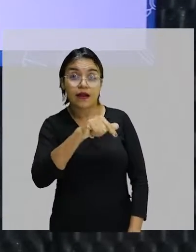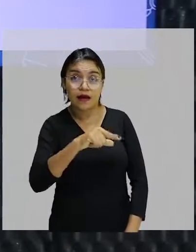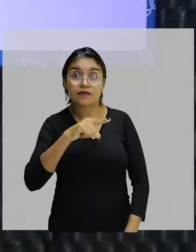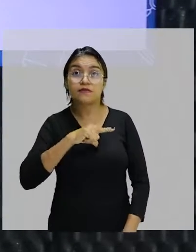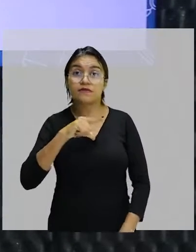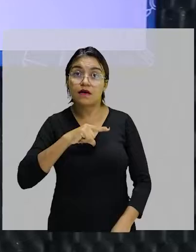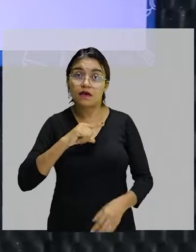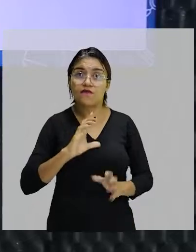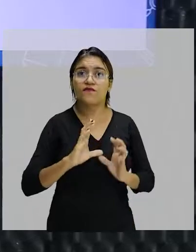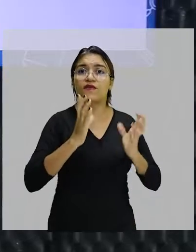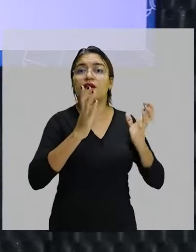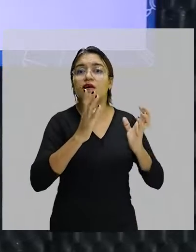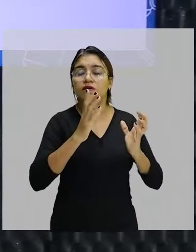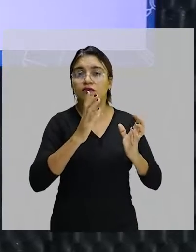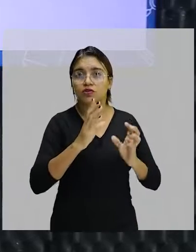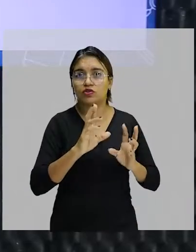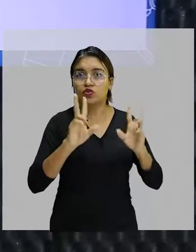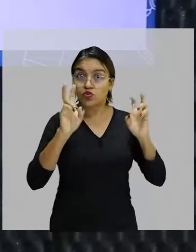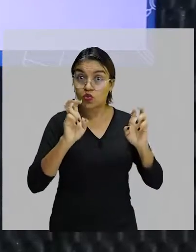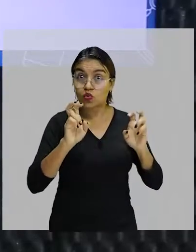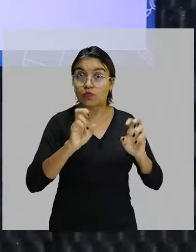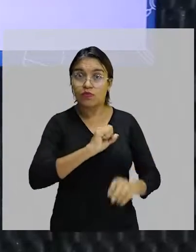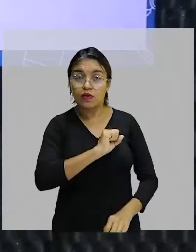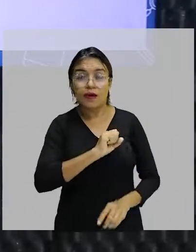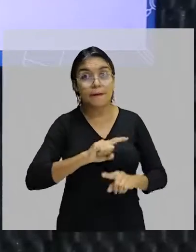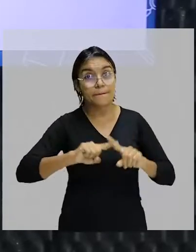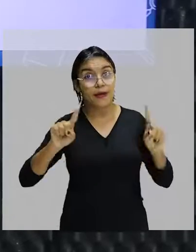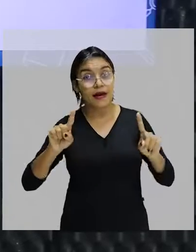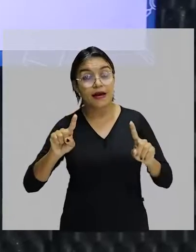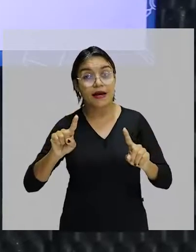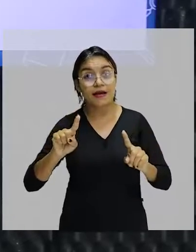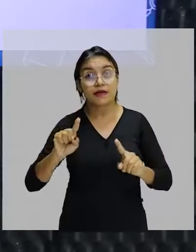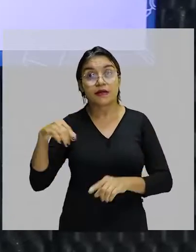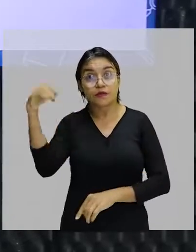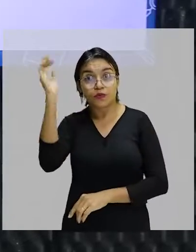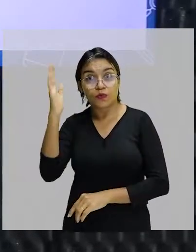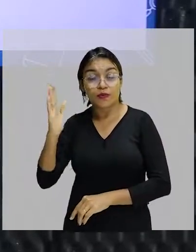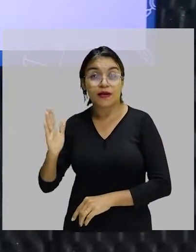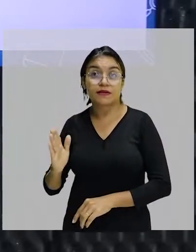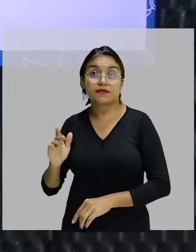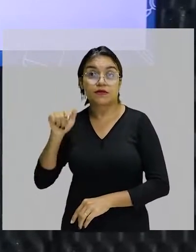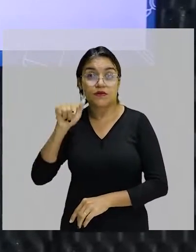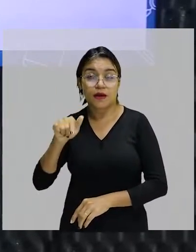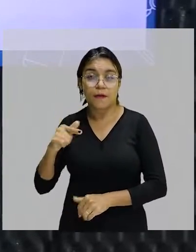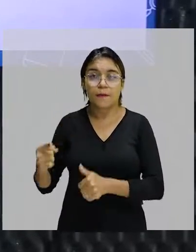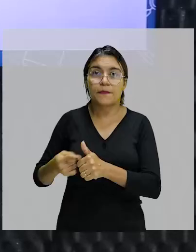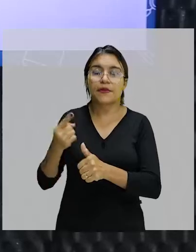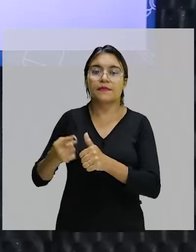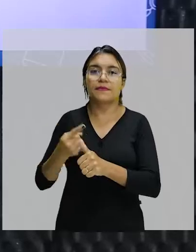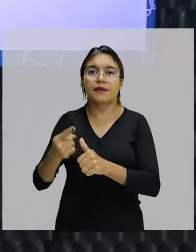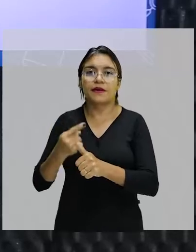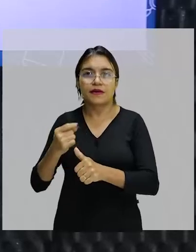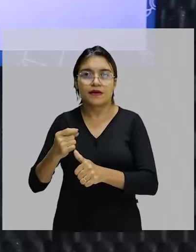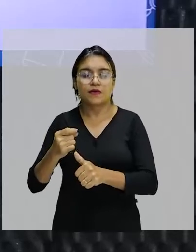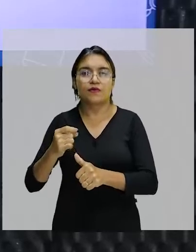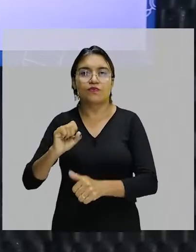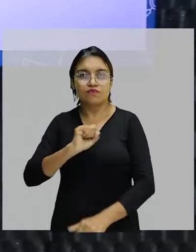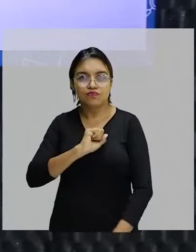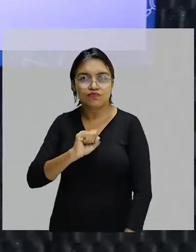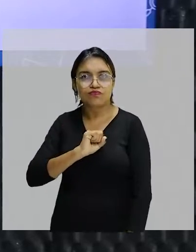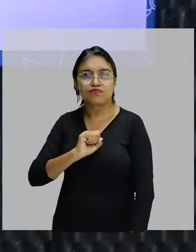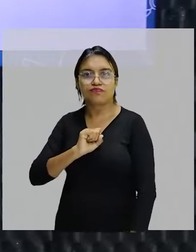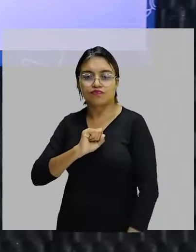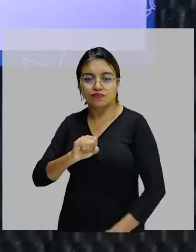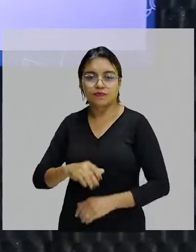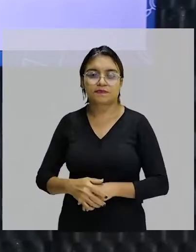que falam sobre esse tema, mas no Brasil e fora da Jamaica é o primeiro reggae, tá? Aqui, it's the second